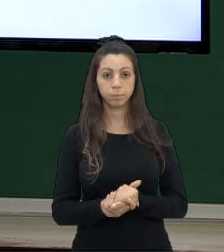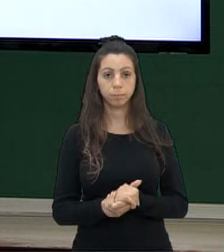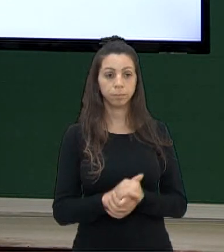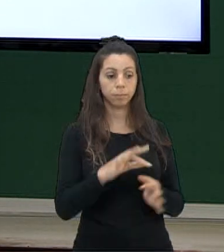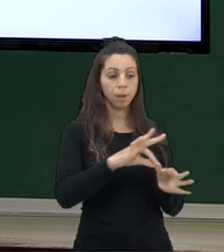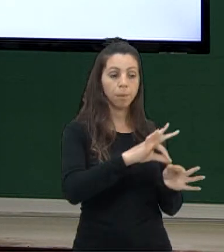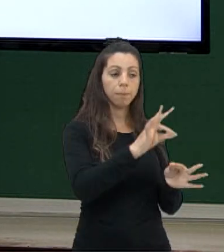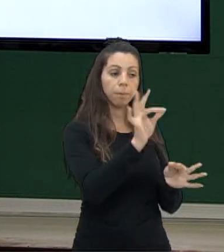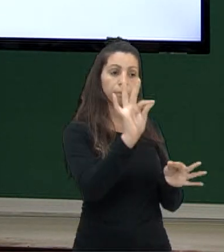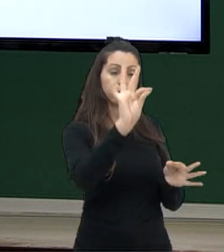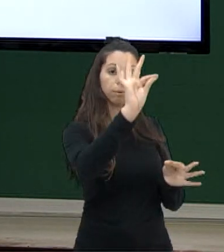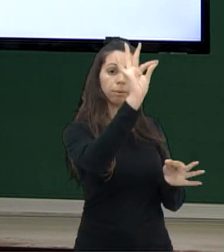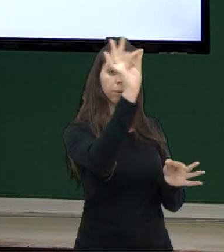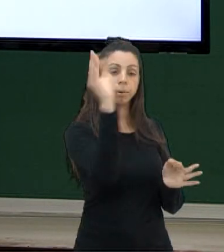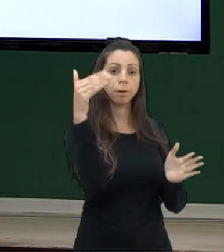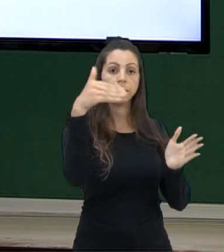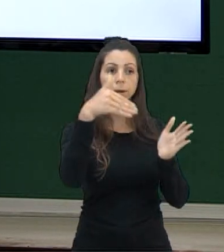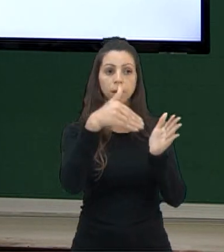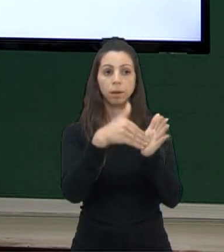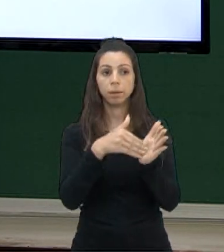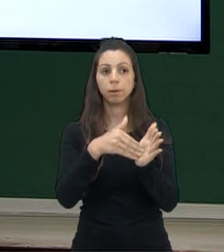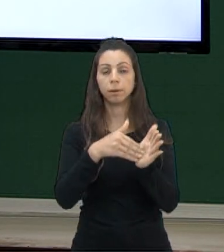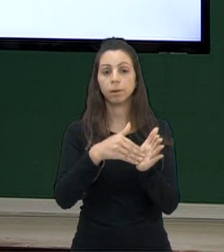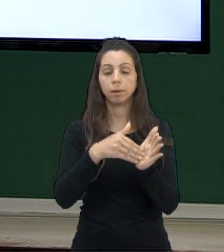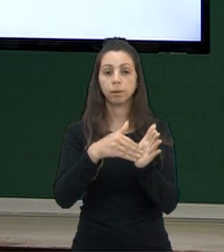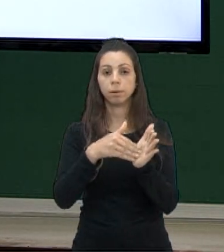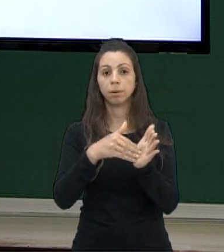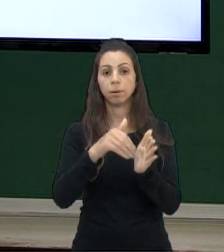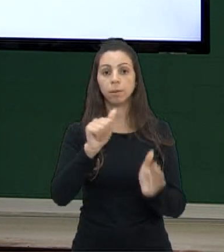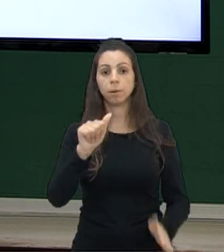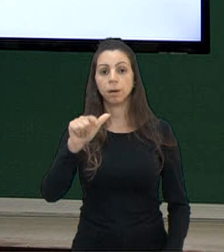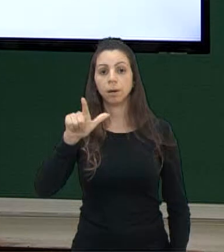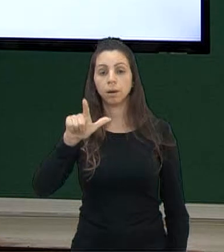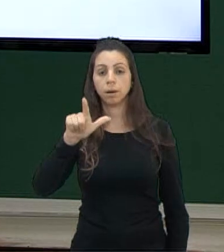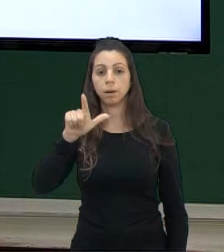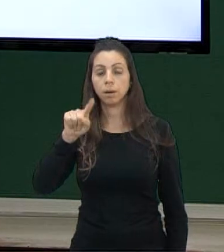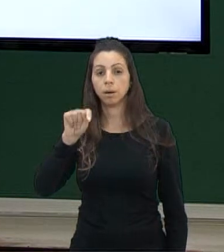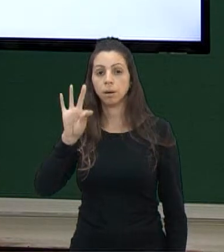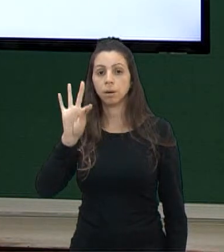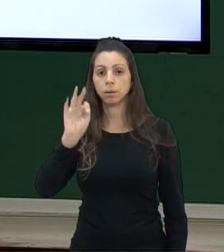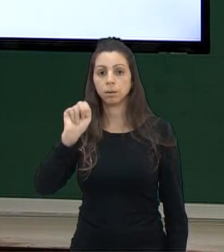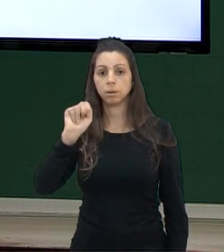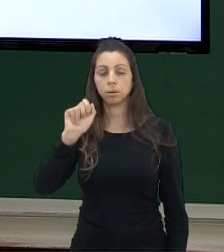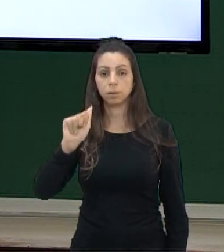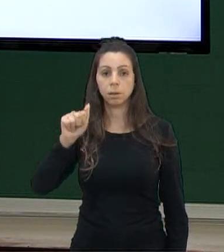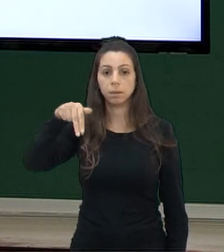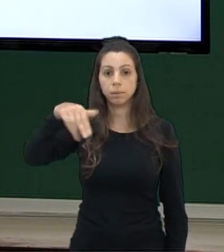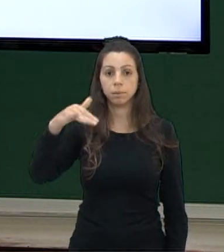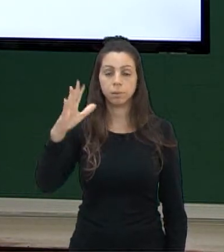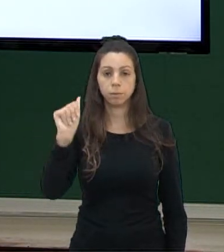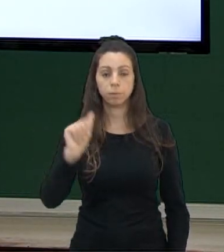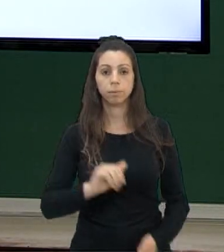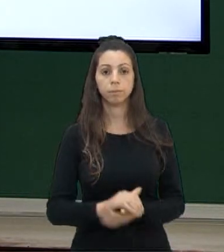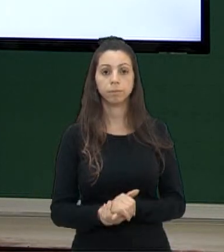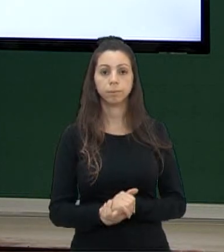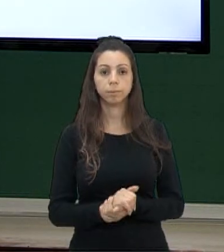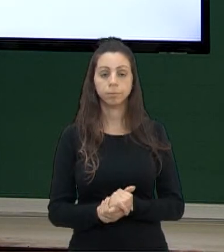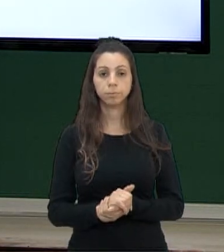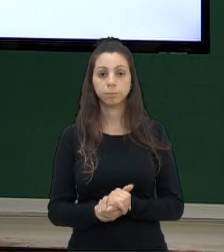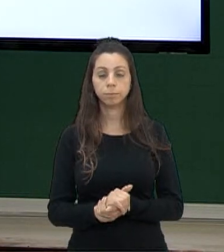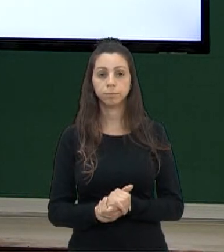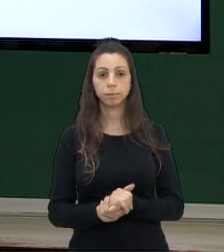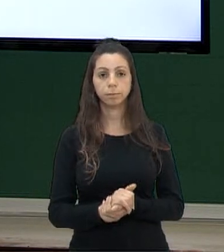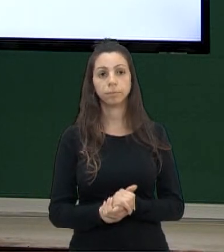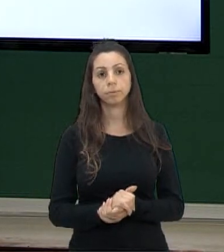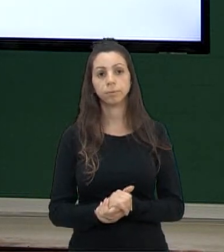Gerais, seguindo até o Oceano Atlântico aqui na região norte, ao longo principalmente de todo o rio Parnaíba.